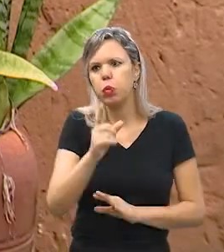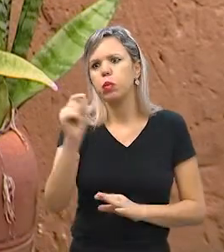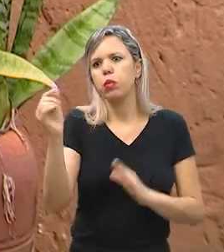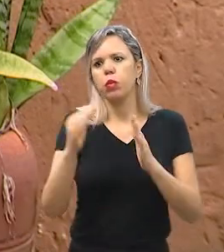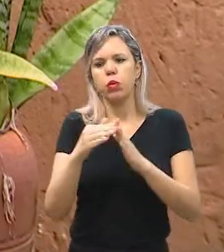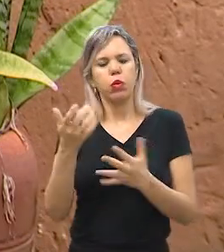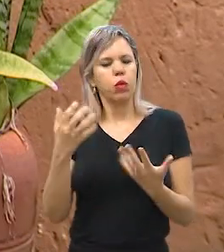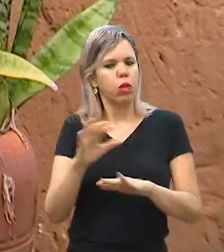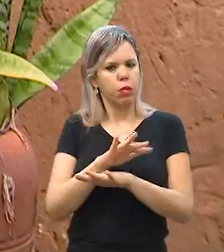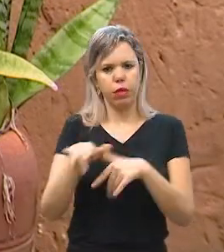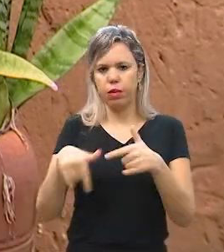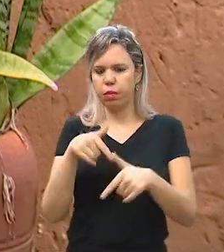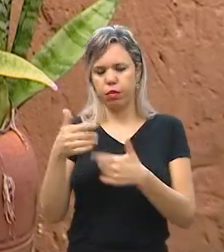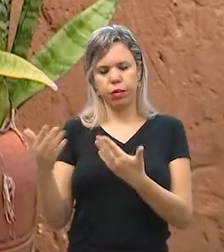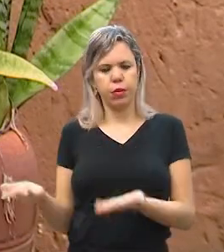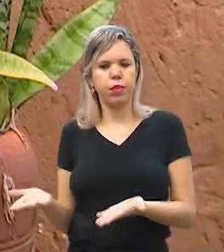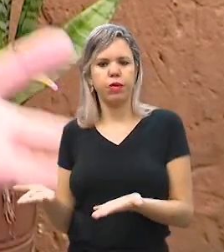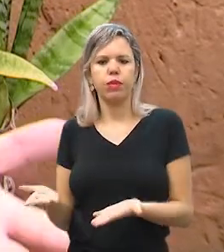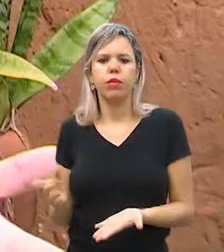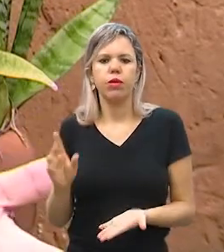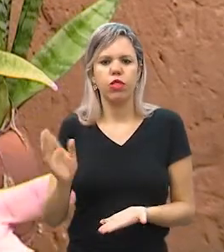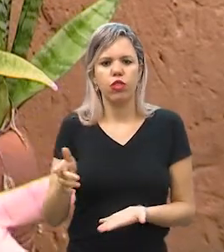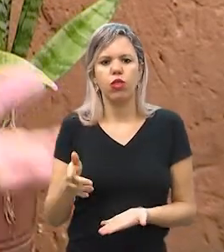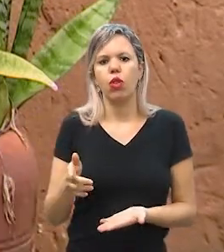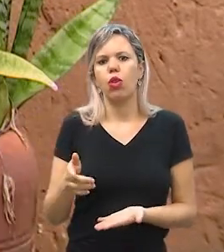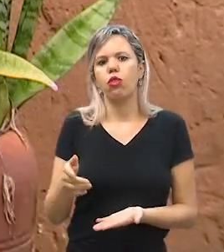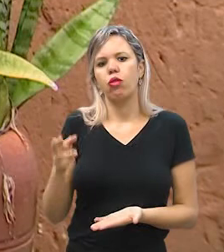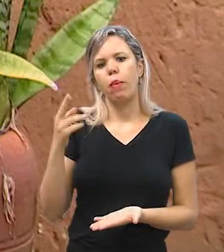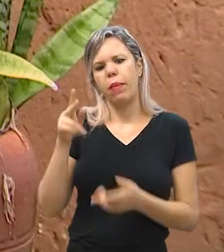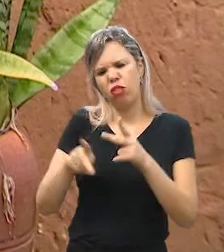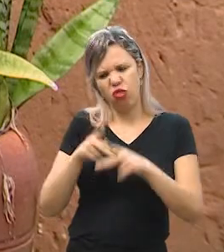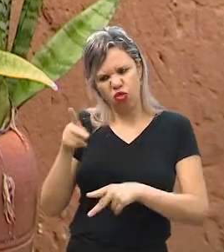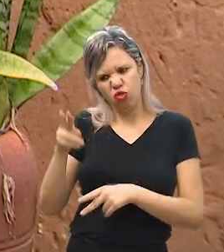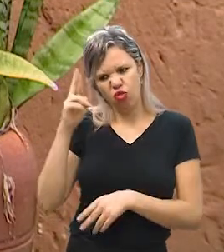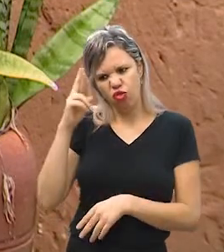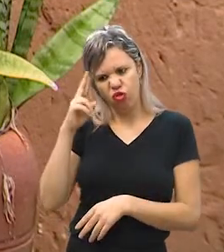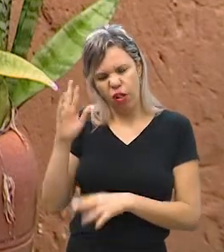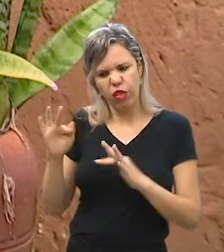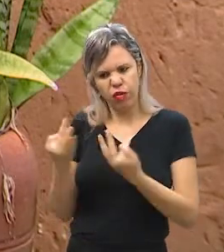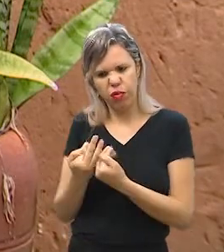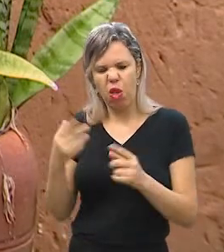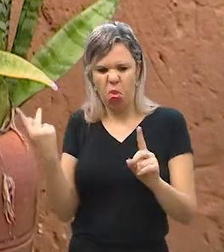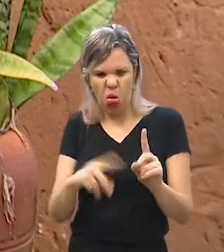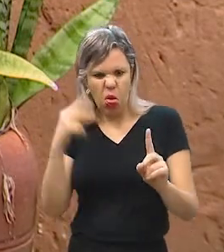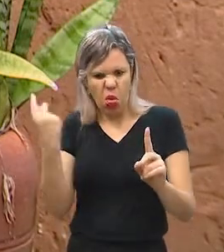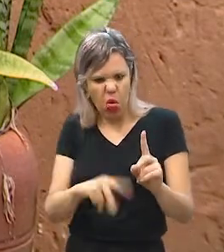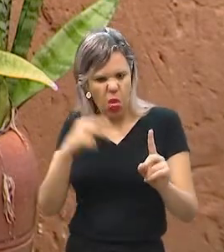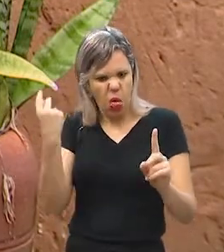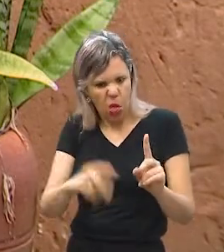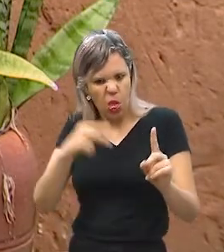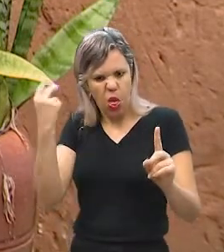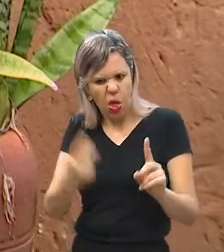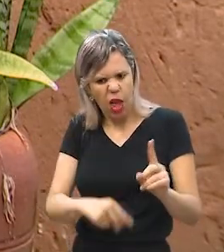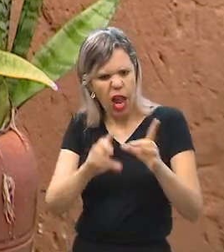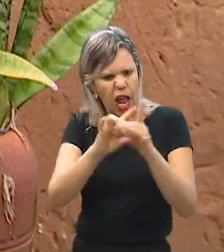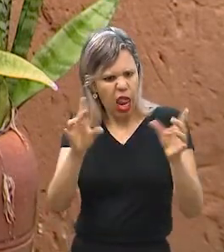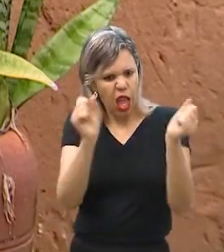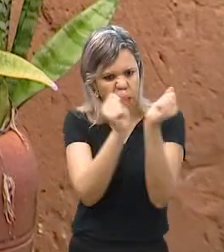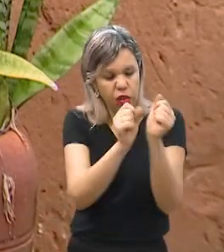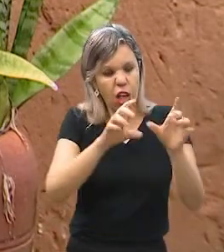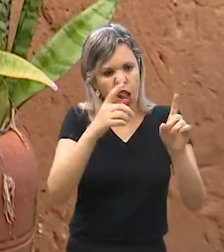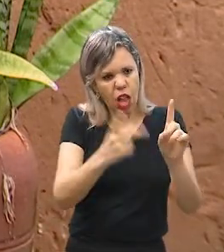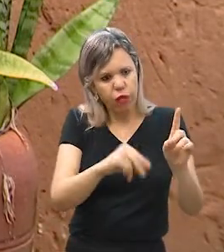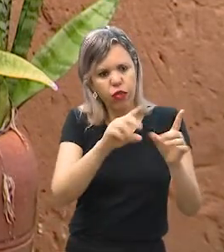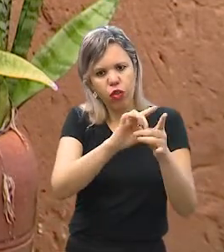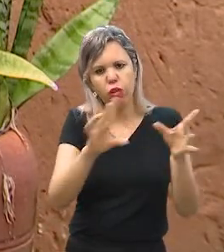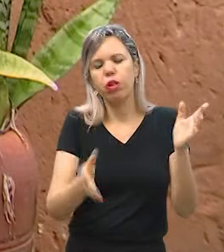casa, ela não queria mais trabalhar ali, só que o jagunço da família foi atrás dela e chicoteou ela. Ela era livre, só que ainda assim